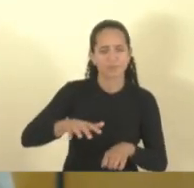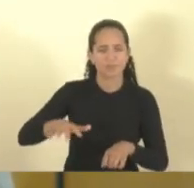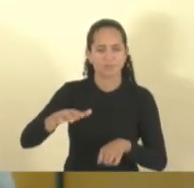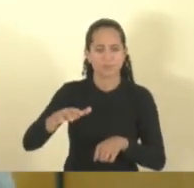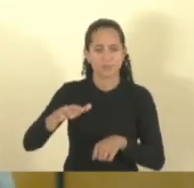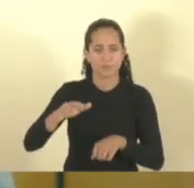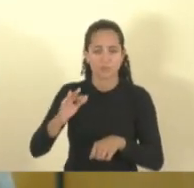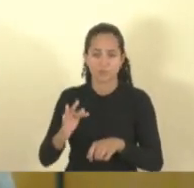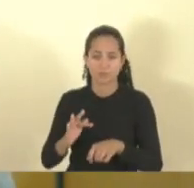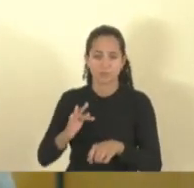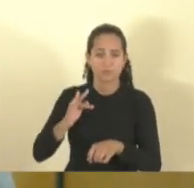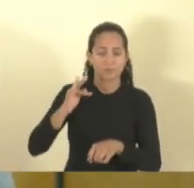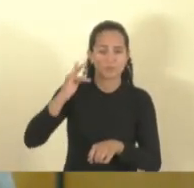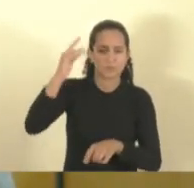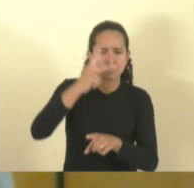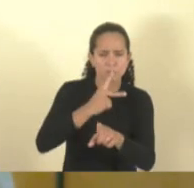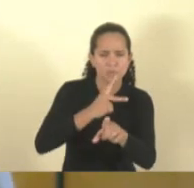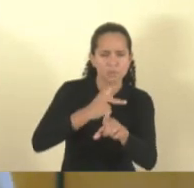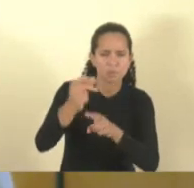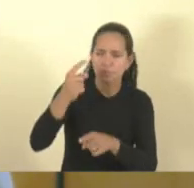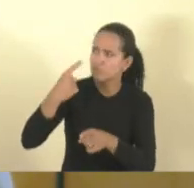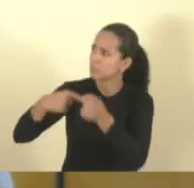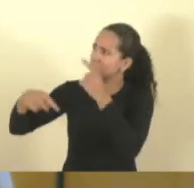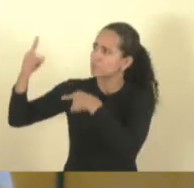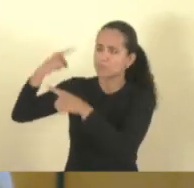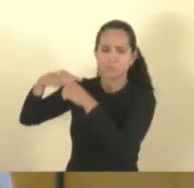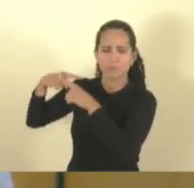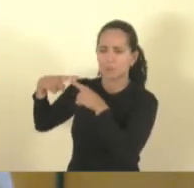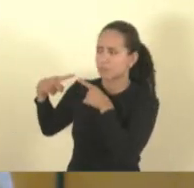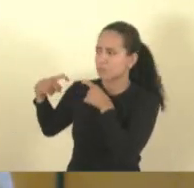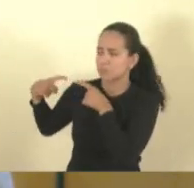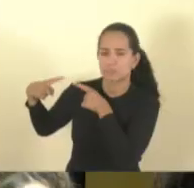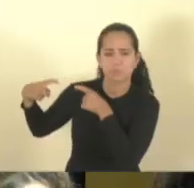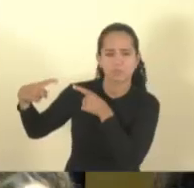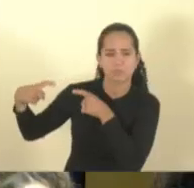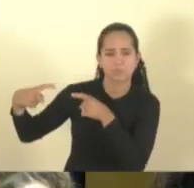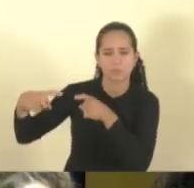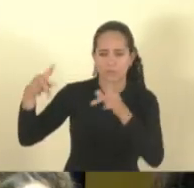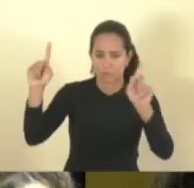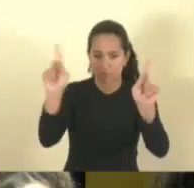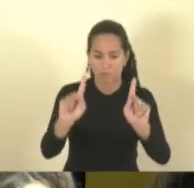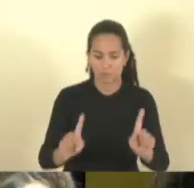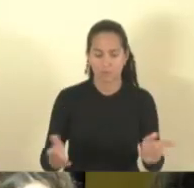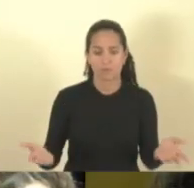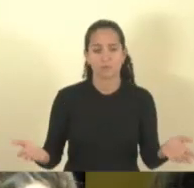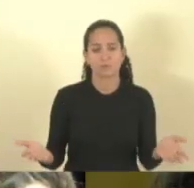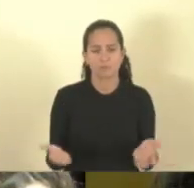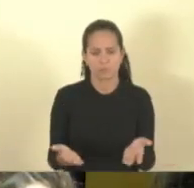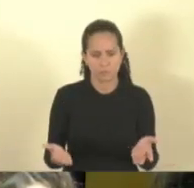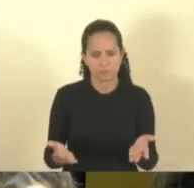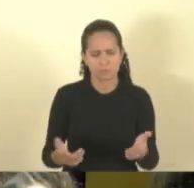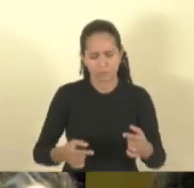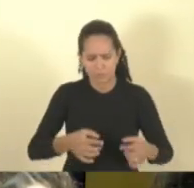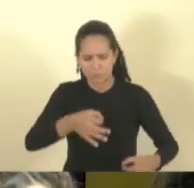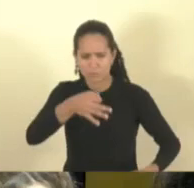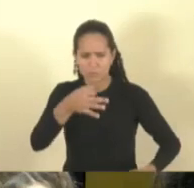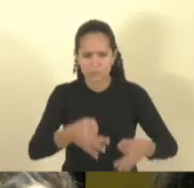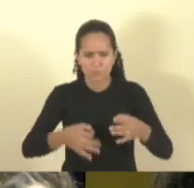flâmula paz no futuro e glória no passado. Mas se ergues da justiça